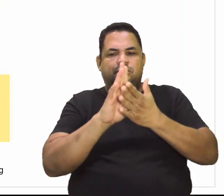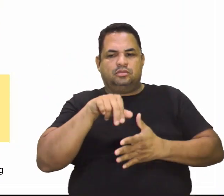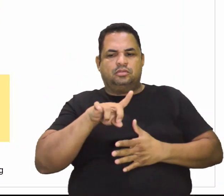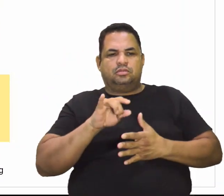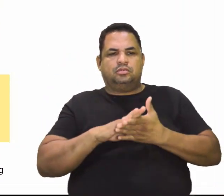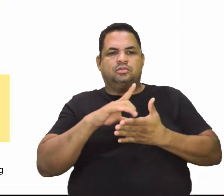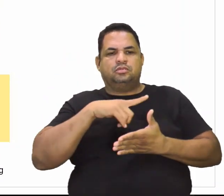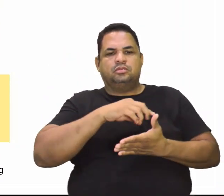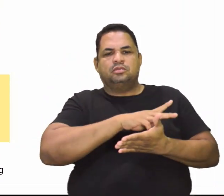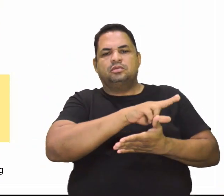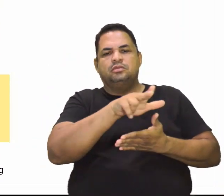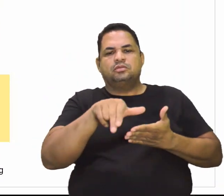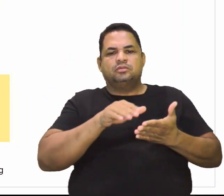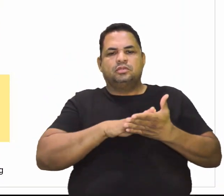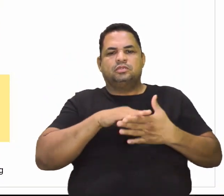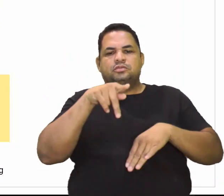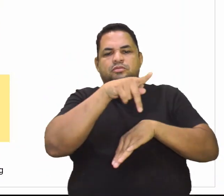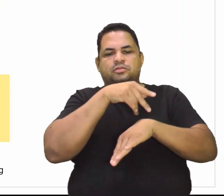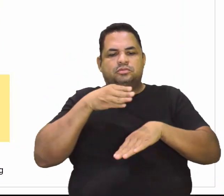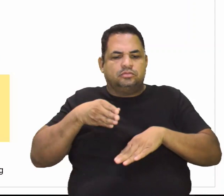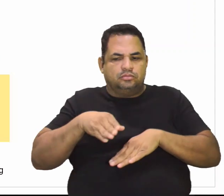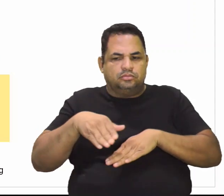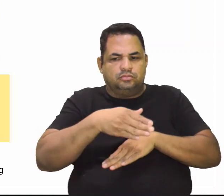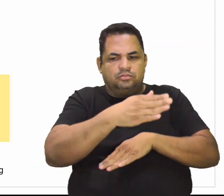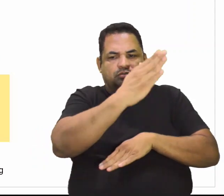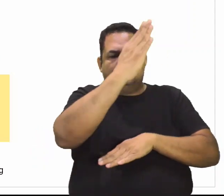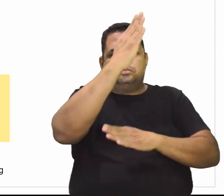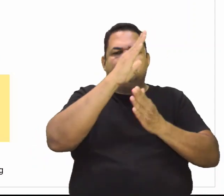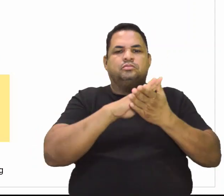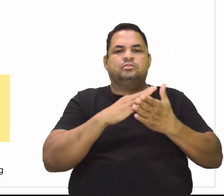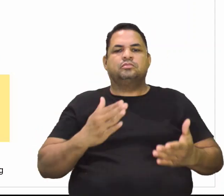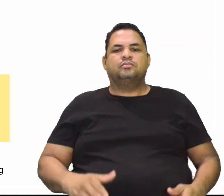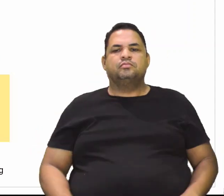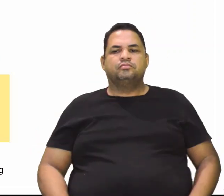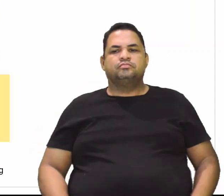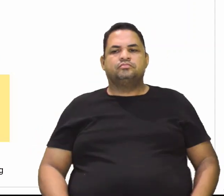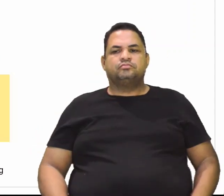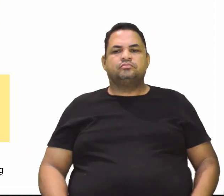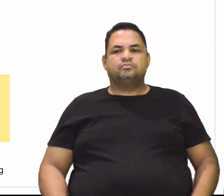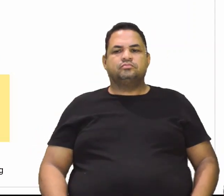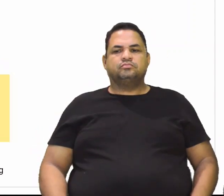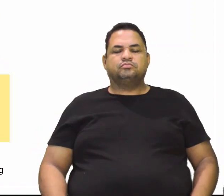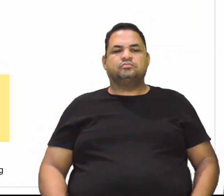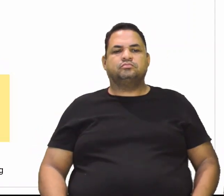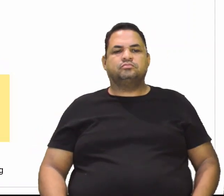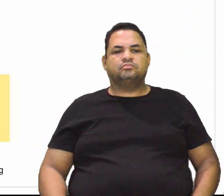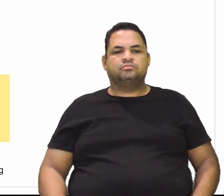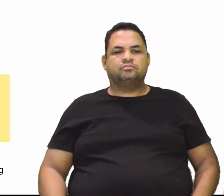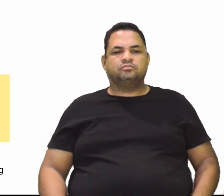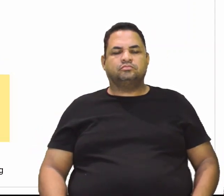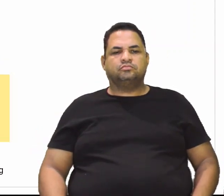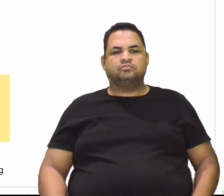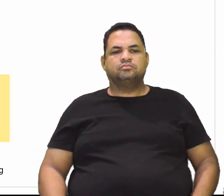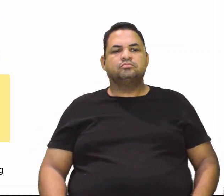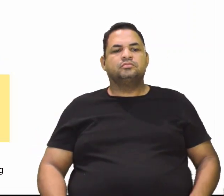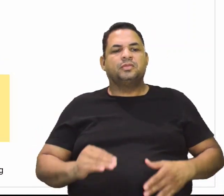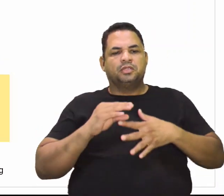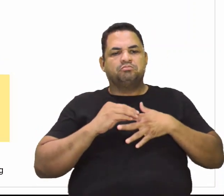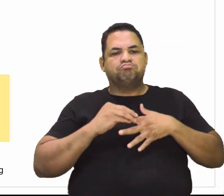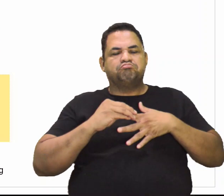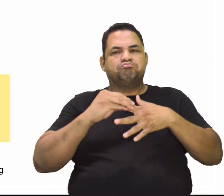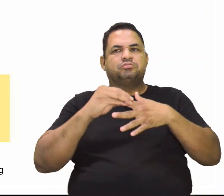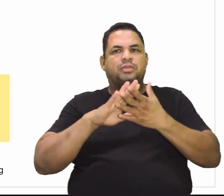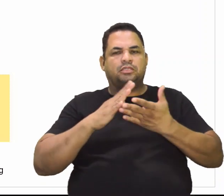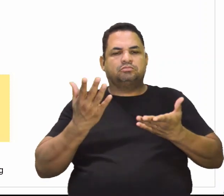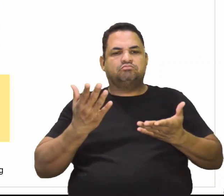por vários países e ele atravessa e ele foi a dádiva do Egito. O rio Nilo, Heródoto já